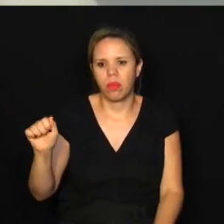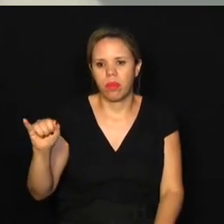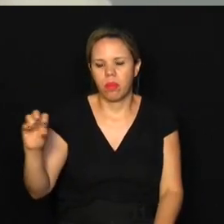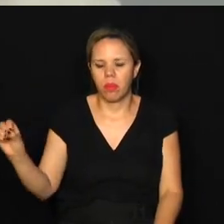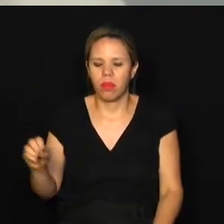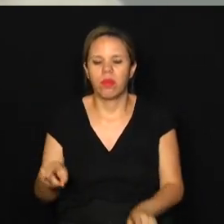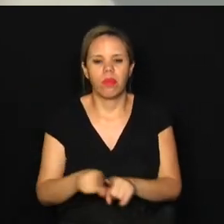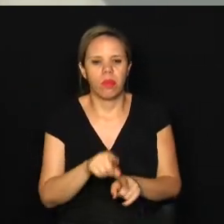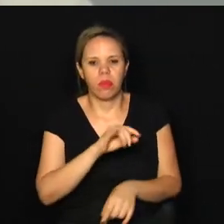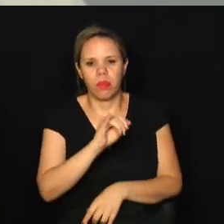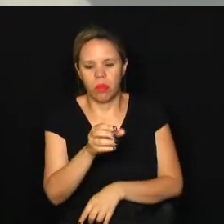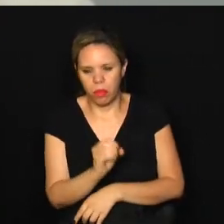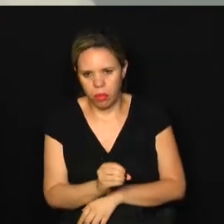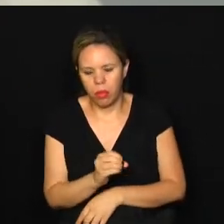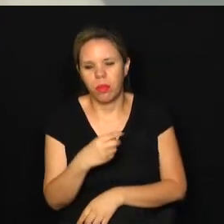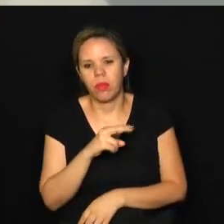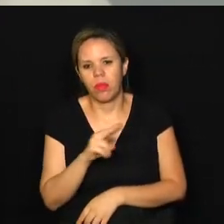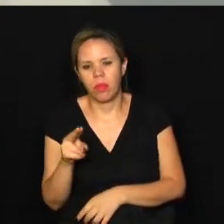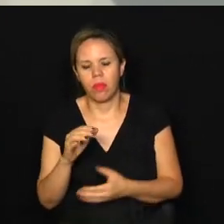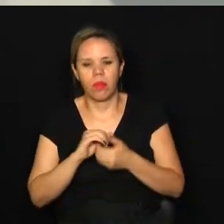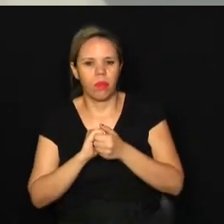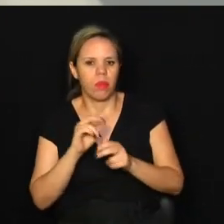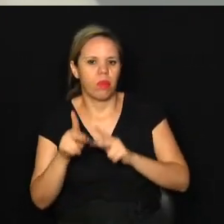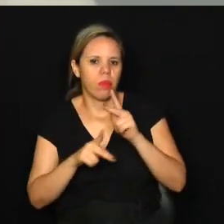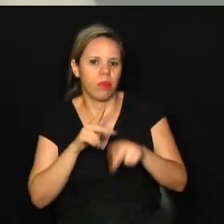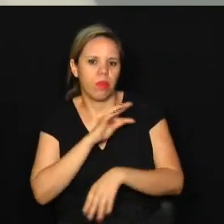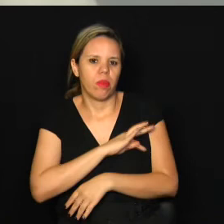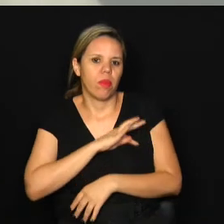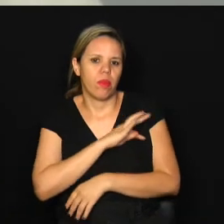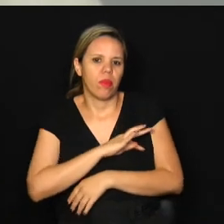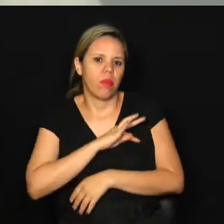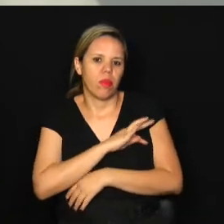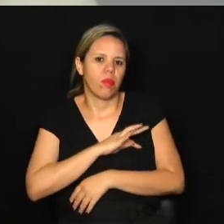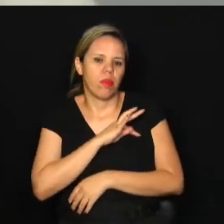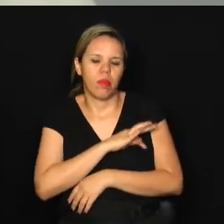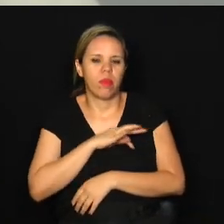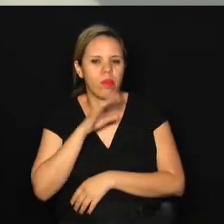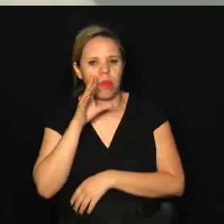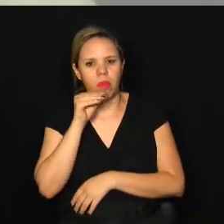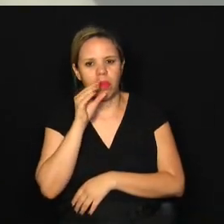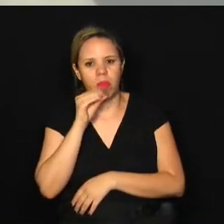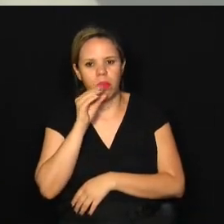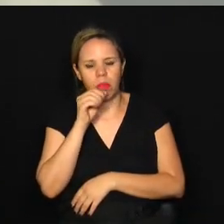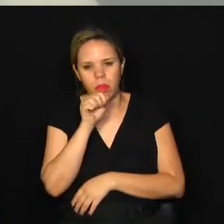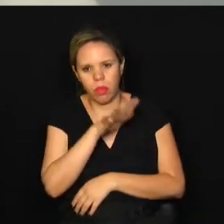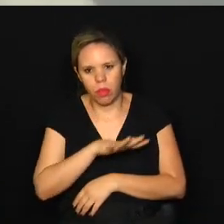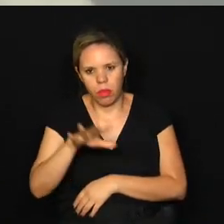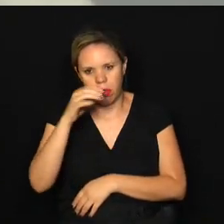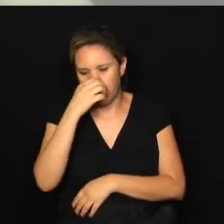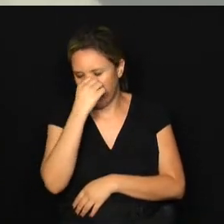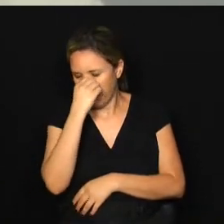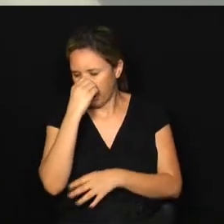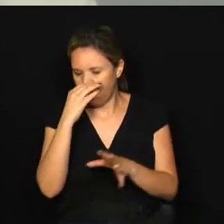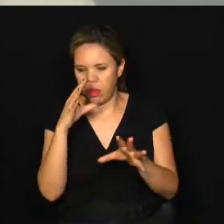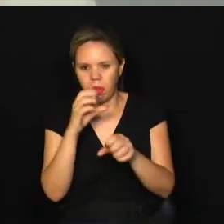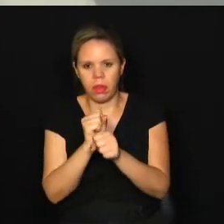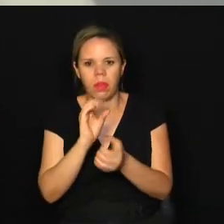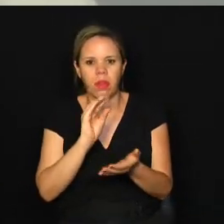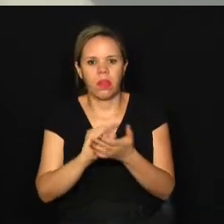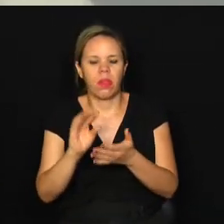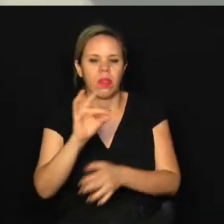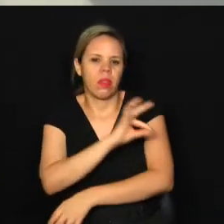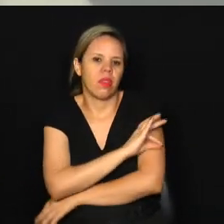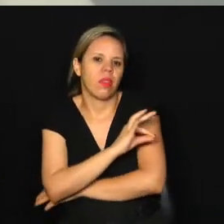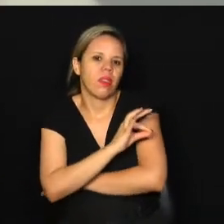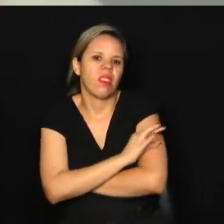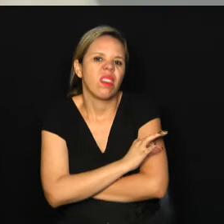João, e em nome do João, eu quero cumprimentar todos os técnicos, todos os trabalhadores aí da área das finanças, da nossa Prefeitura